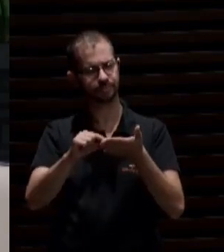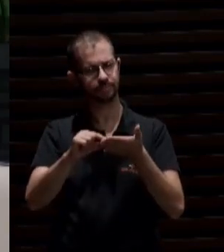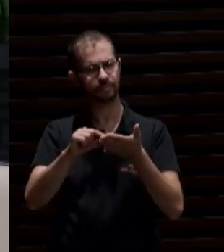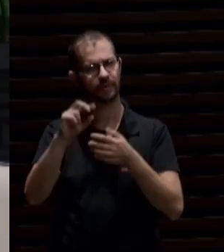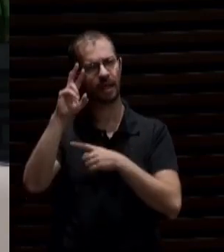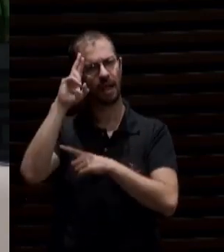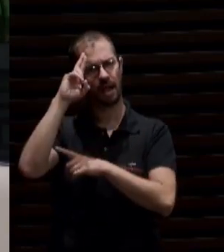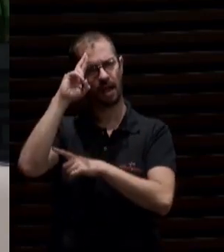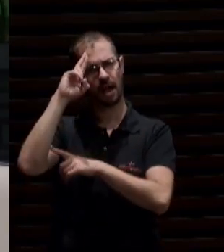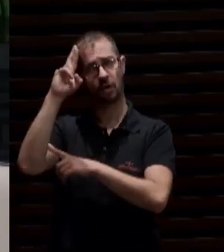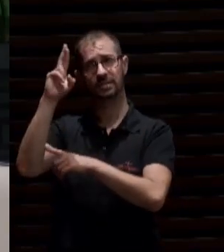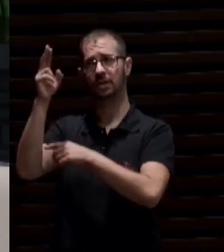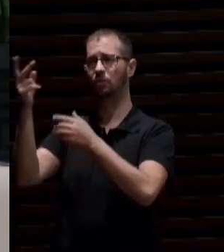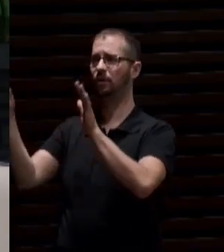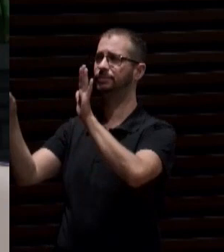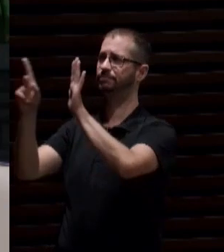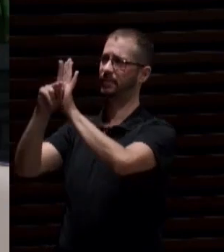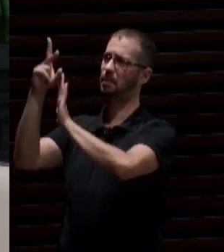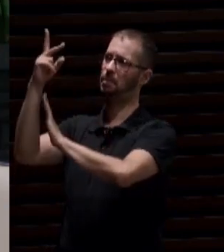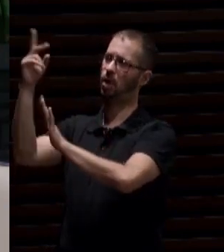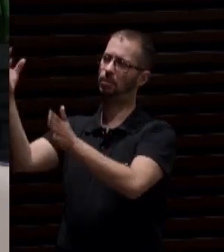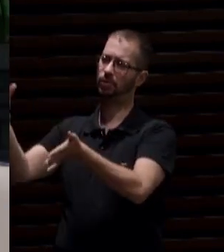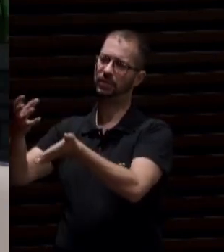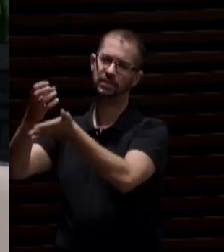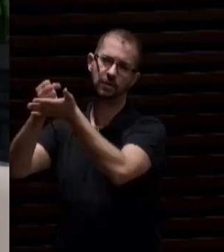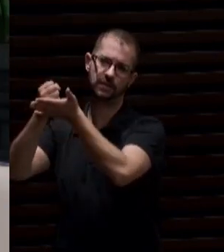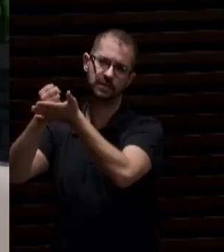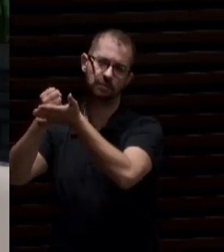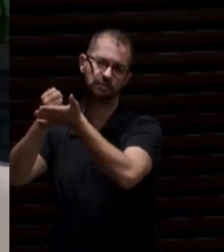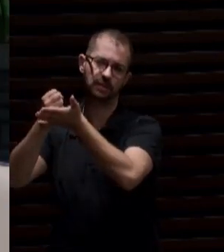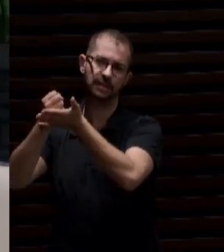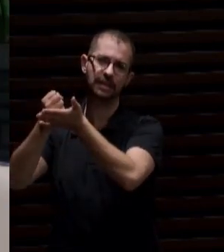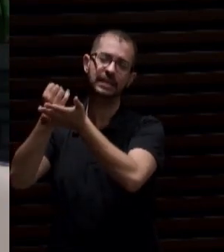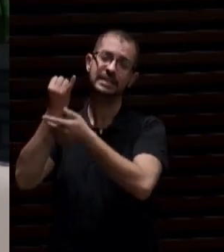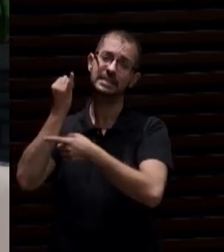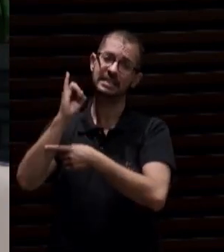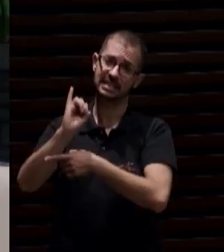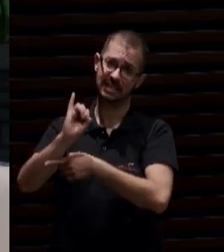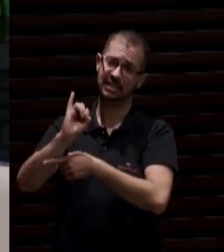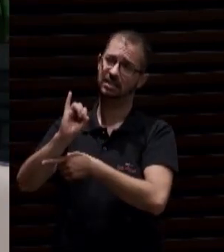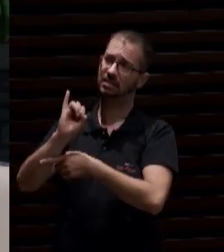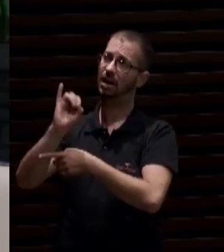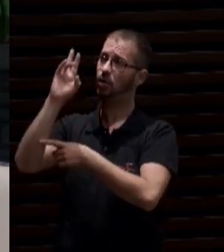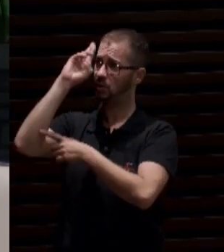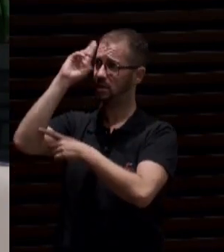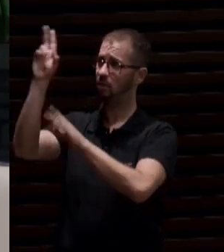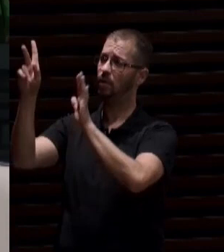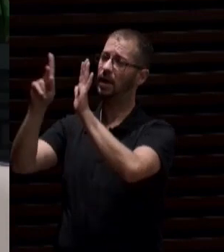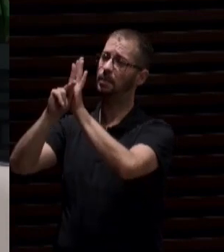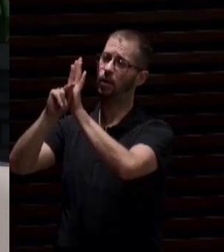Senhor pertence a salvação. Se é ao Senhor que pertence a salvação, então ela é um